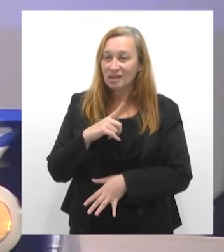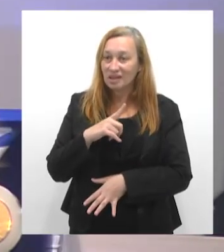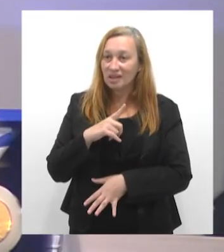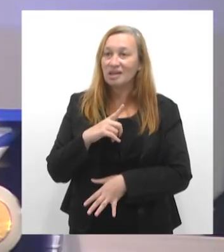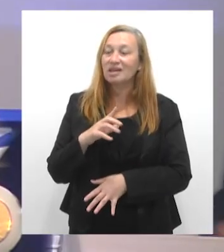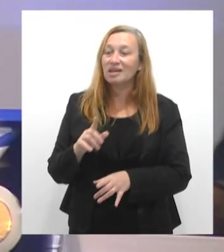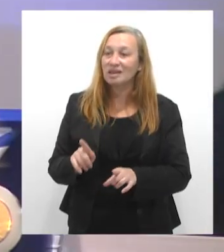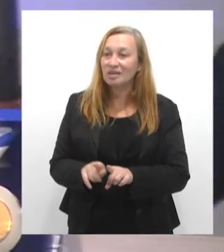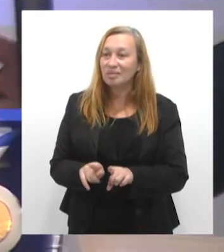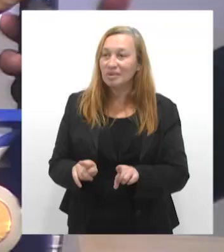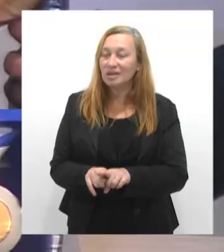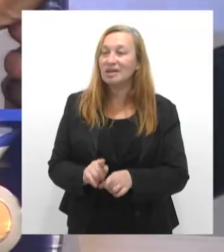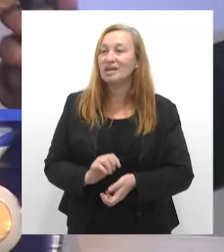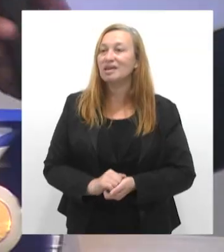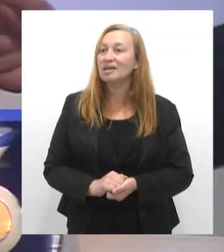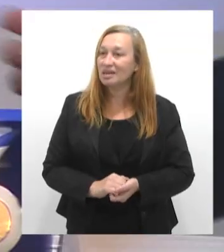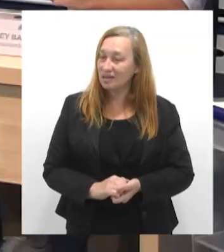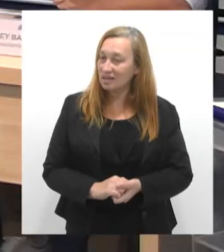também.